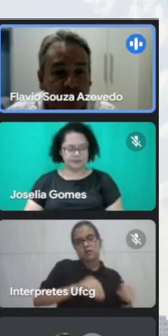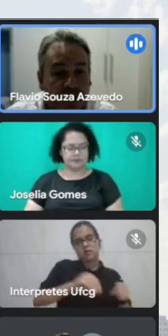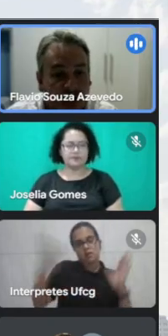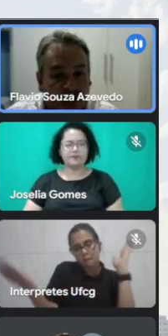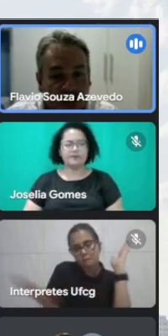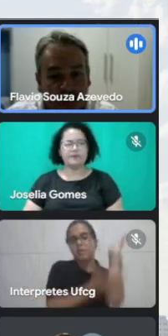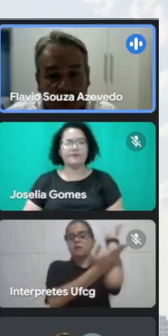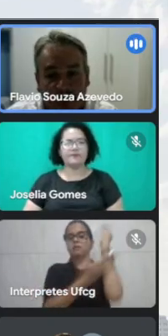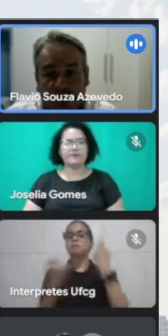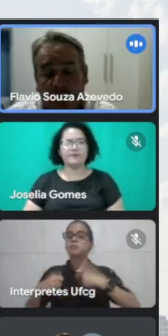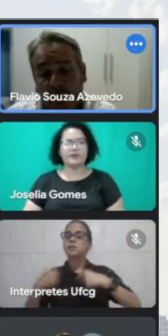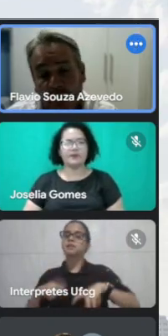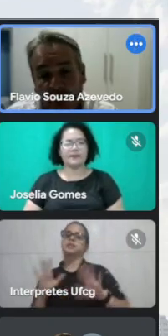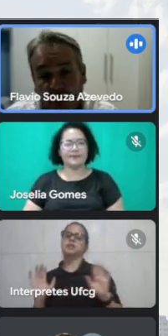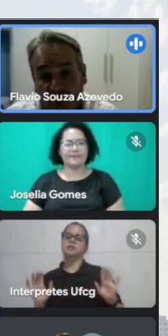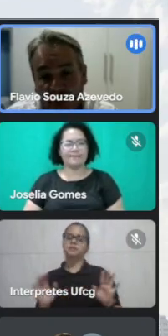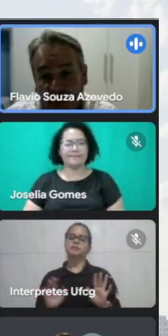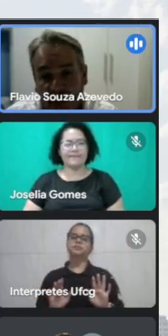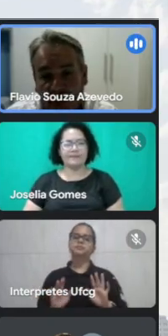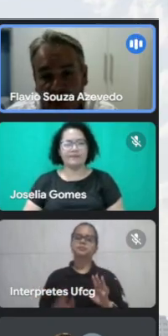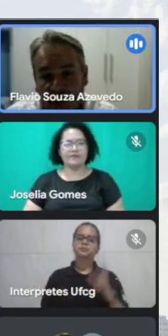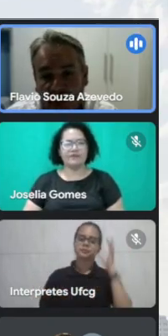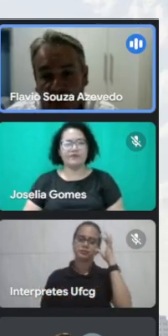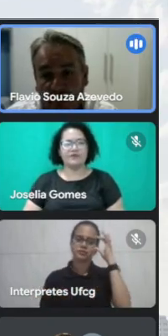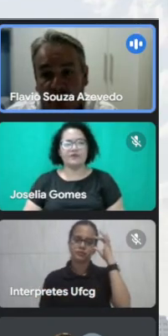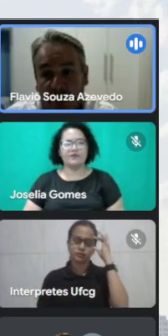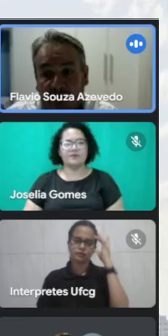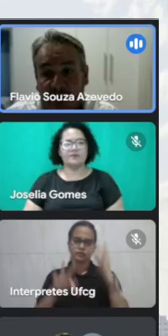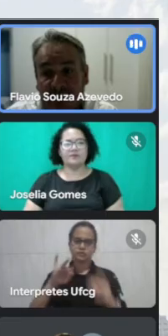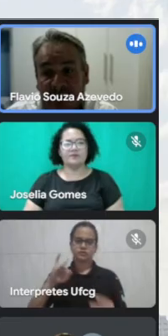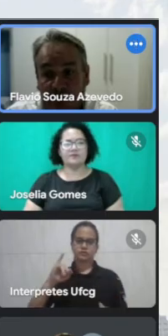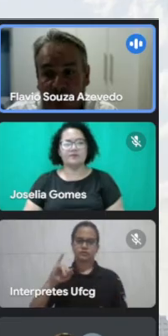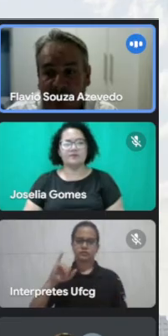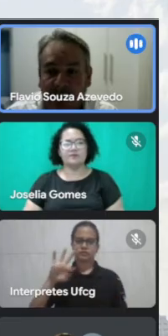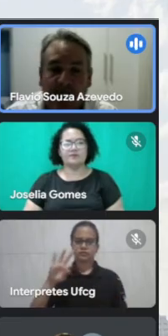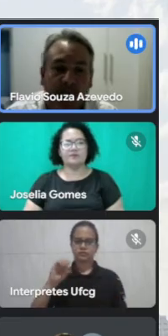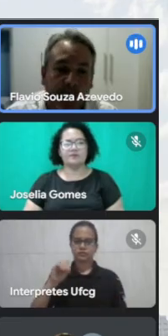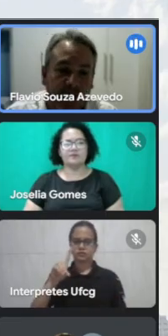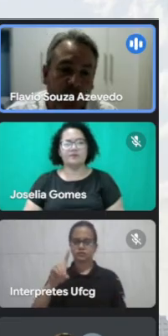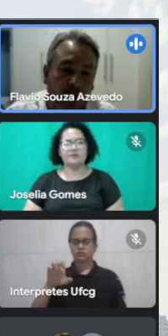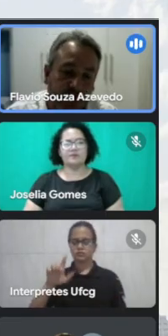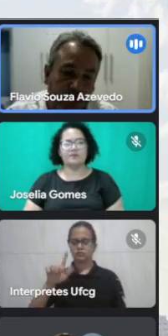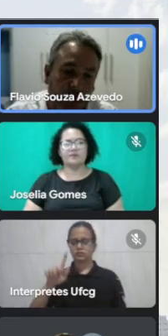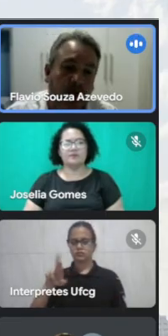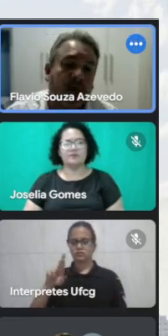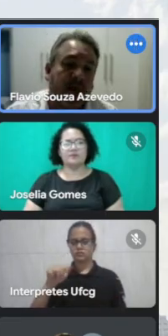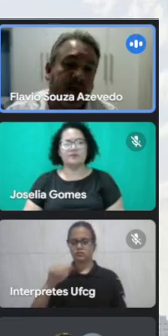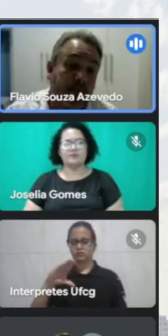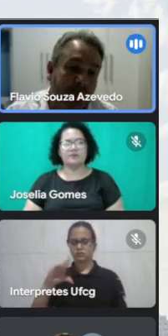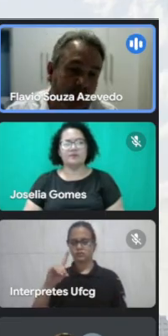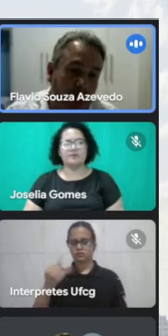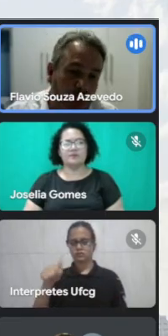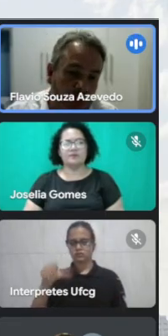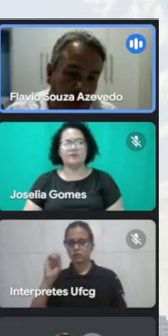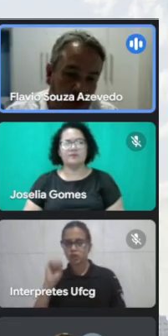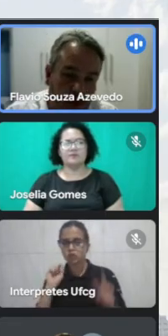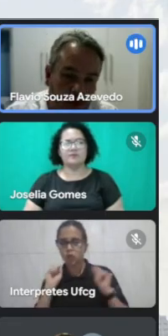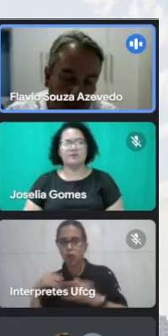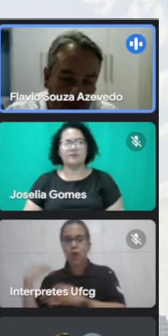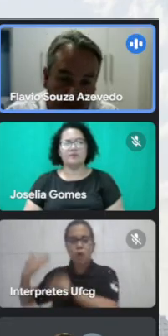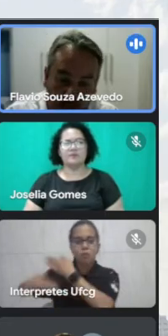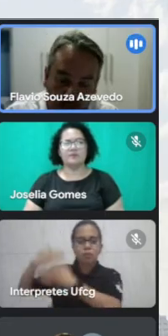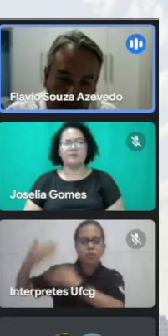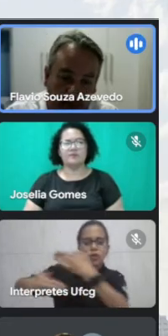a fitodegradação é o processo de remediação no qual as plantas têm capacidade de absorver e metabolizar